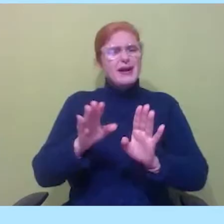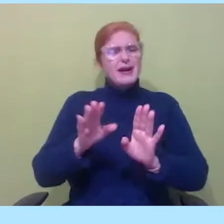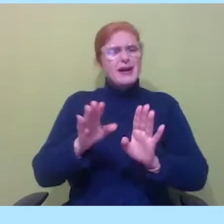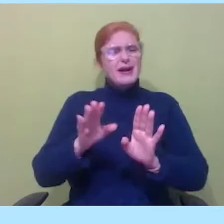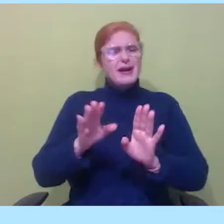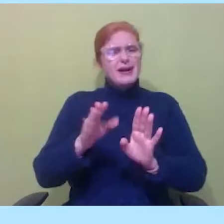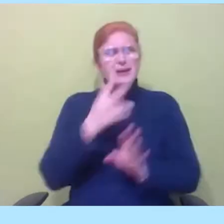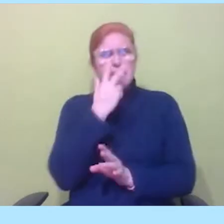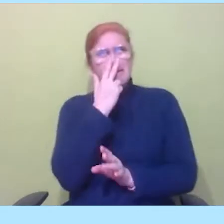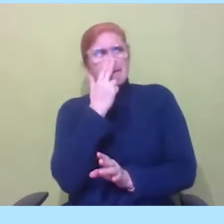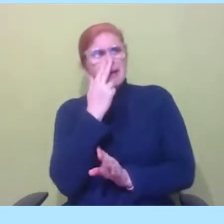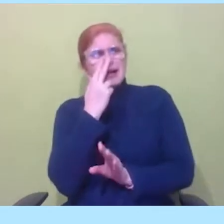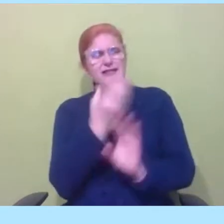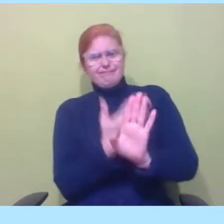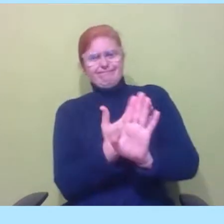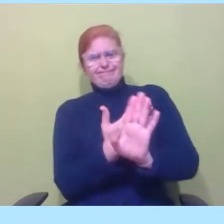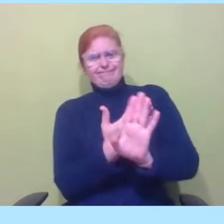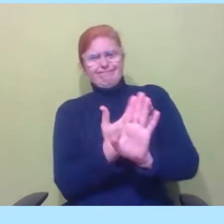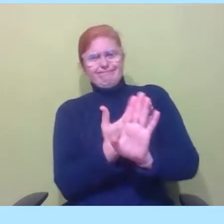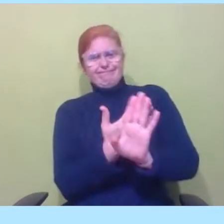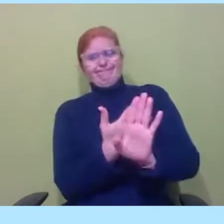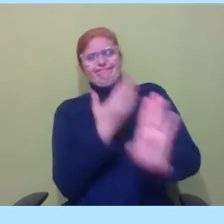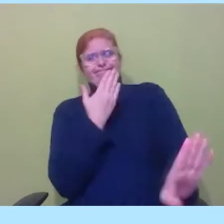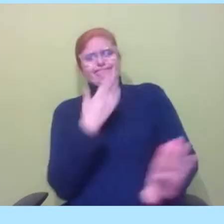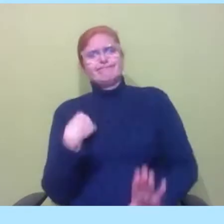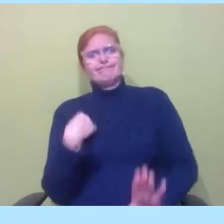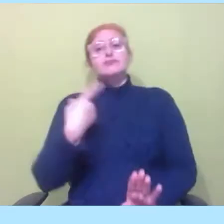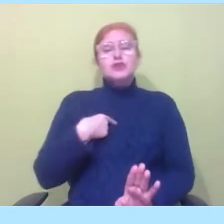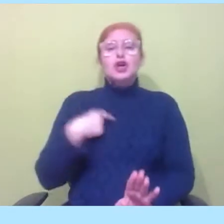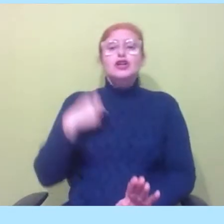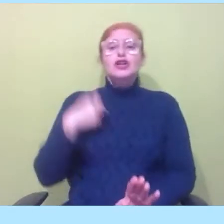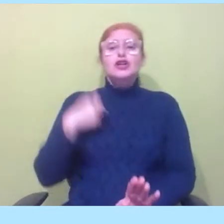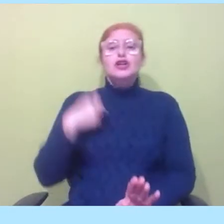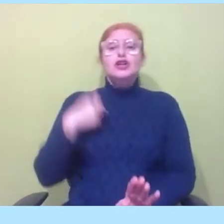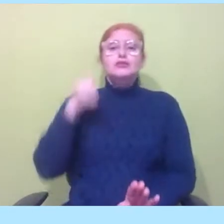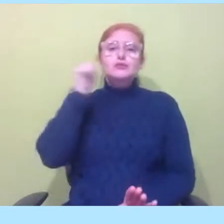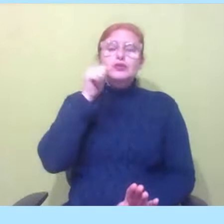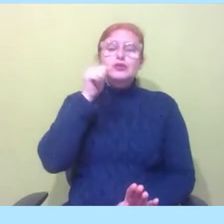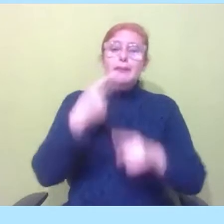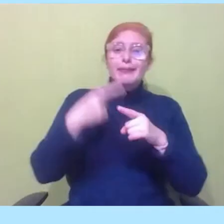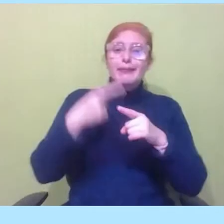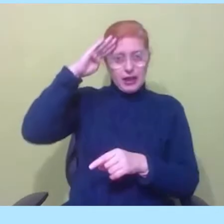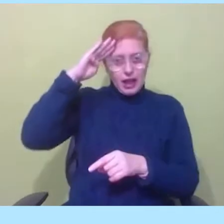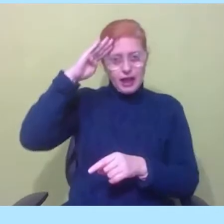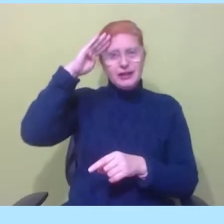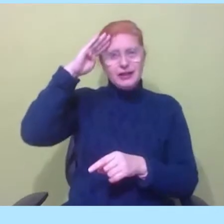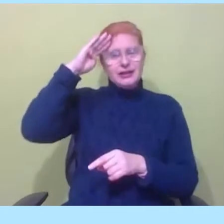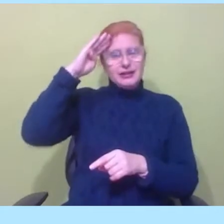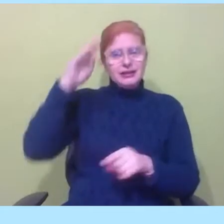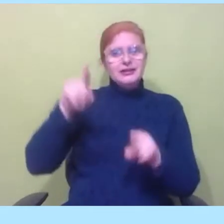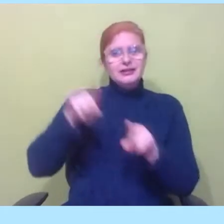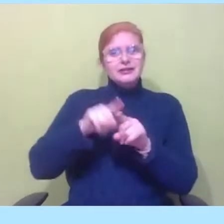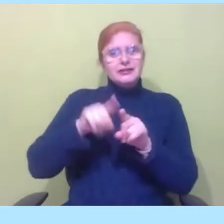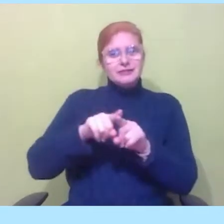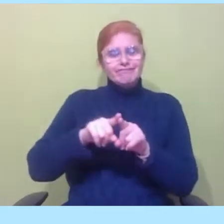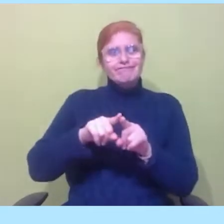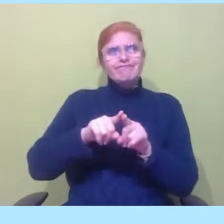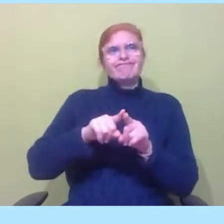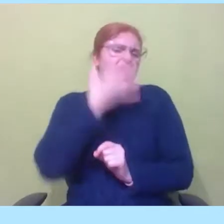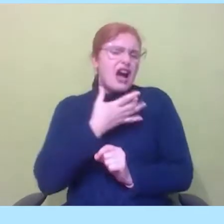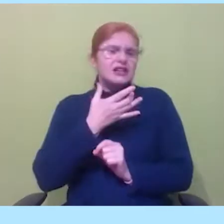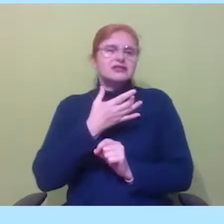é militarizado, coercitivo. O que vocês acham da dimensão dos cuidados digitais